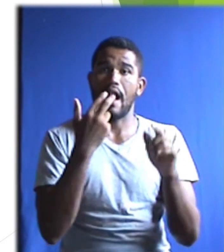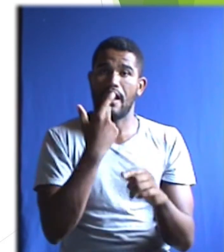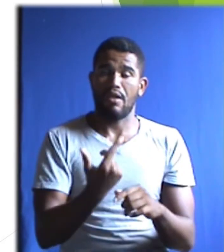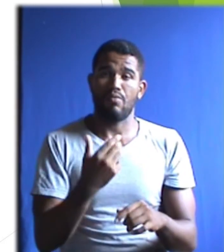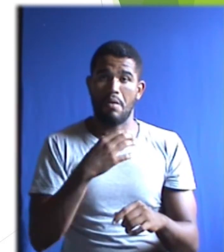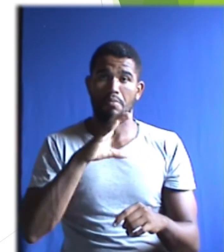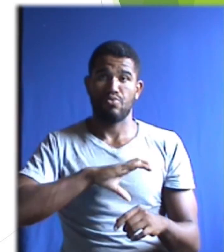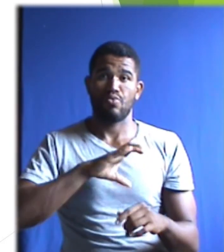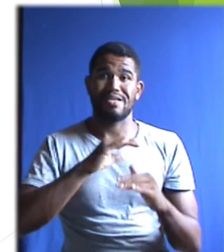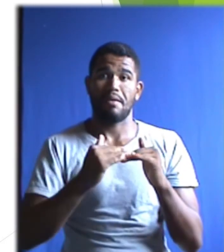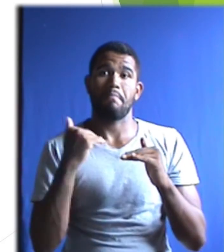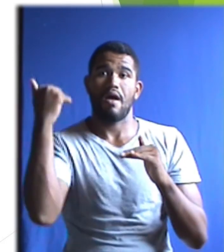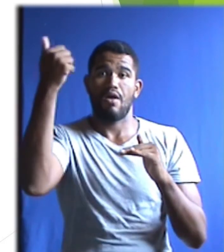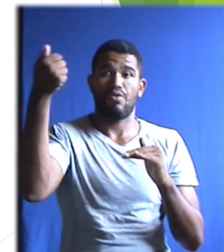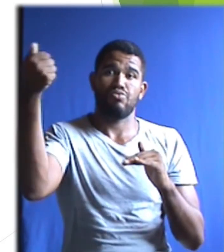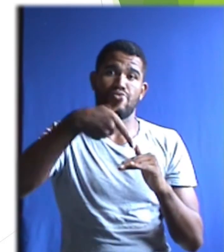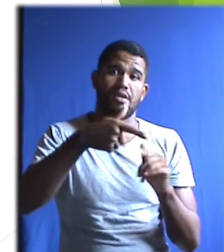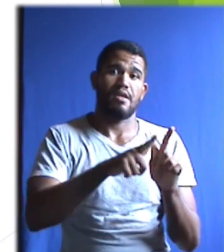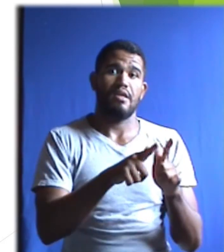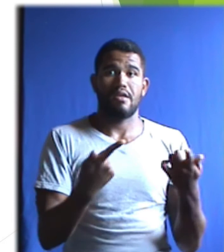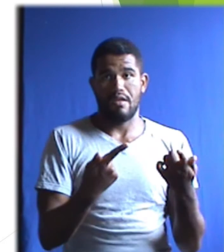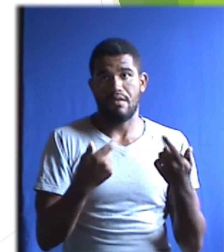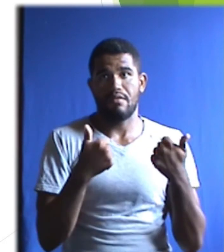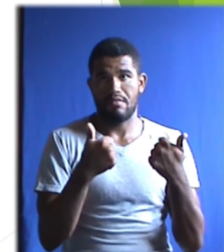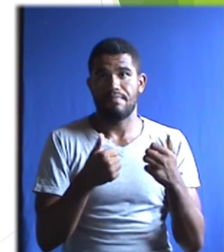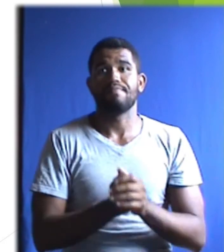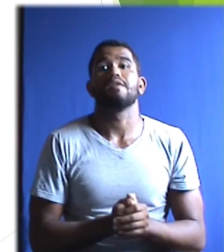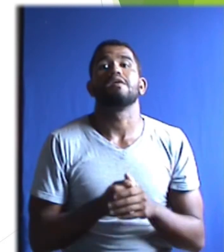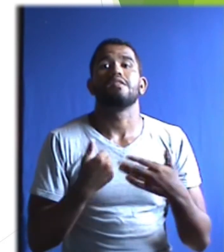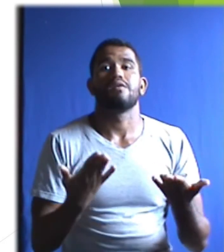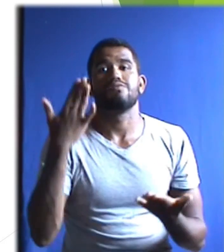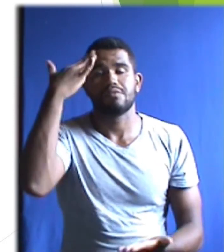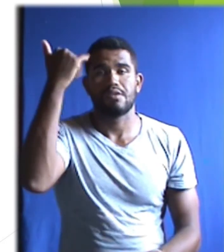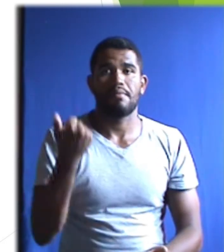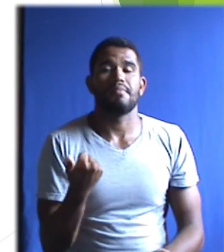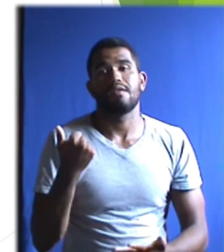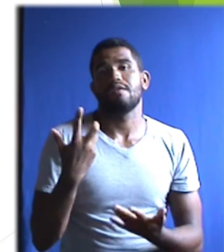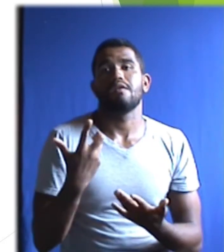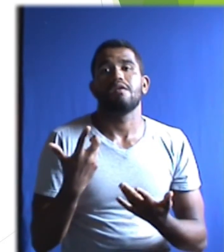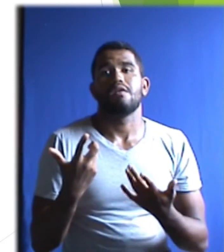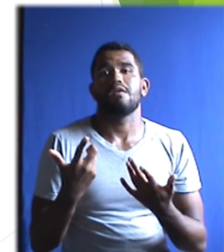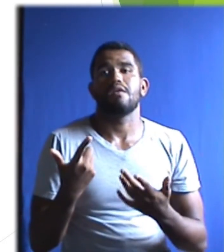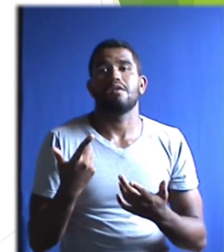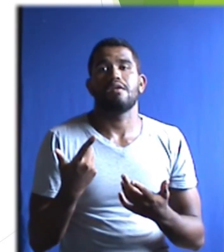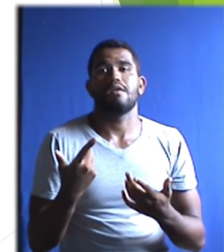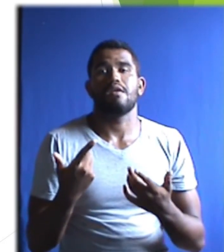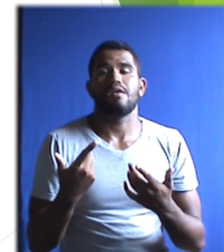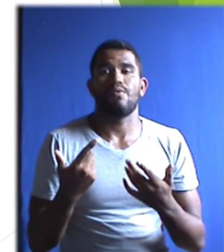E saber discutir sobre o que é a gramática, ela vai